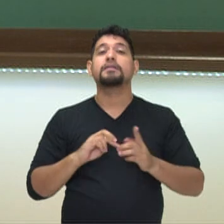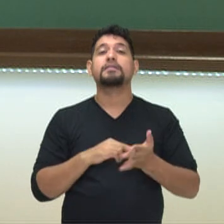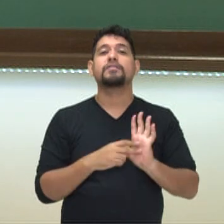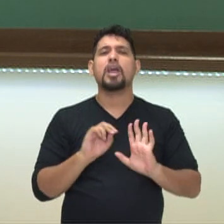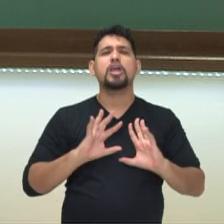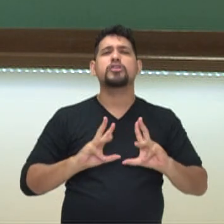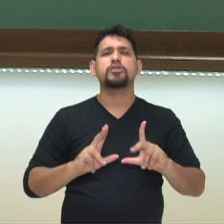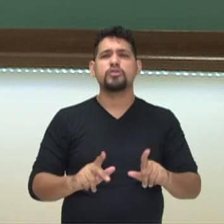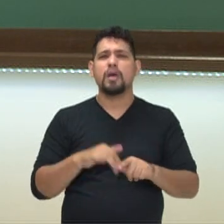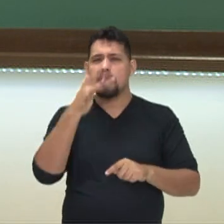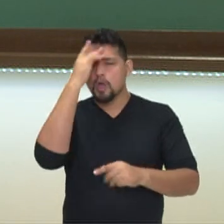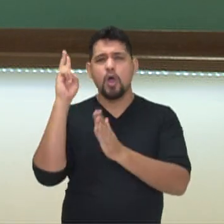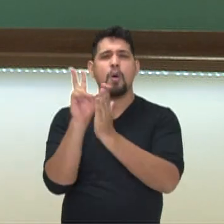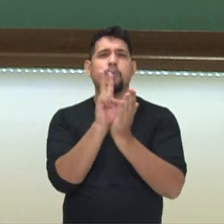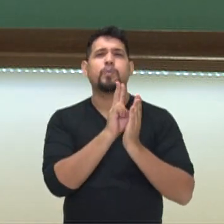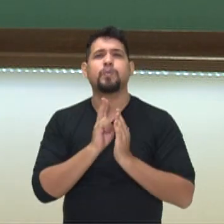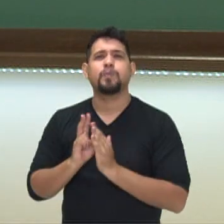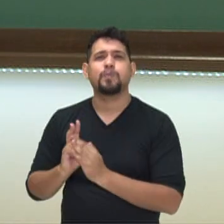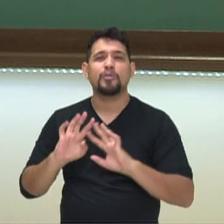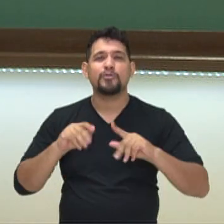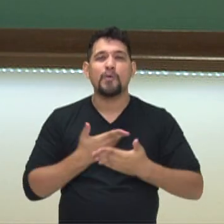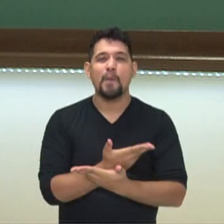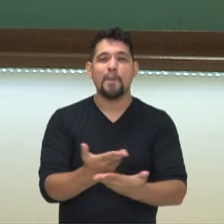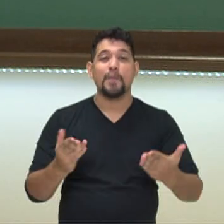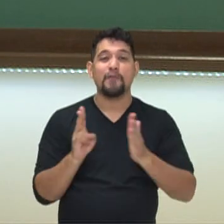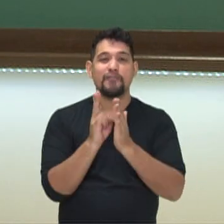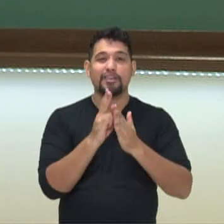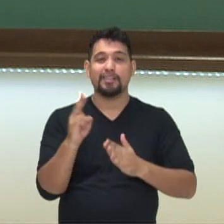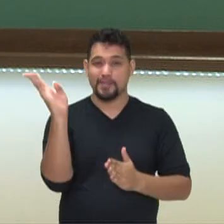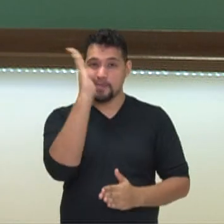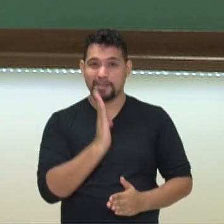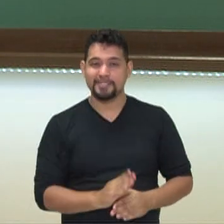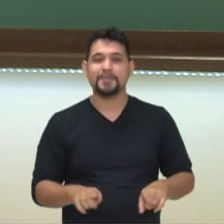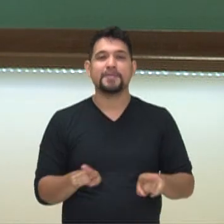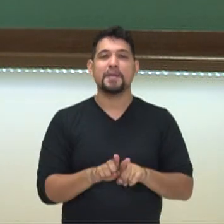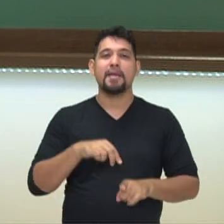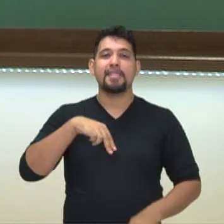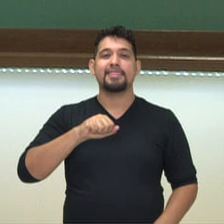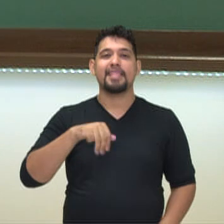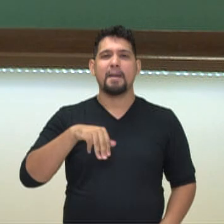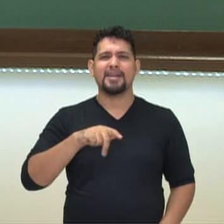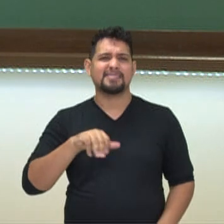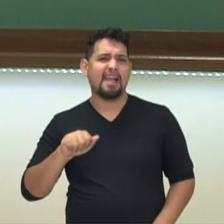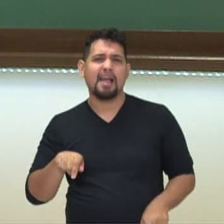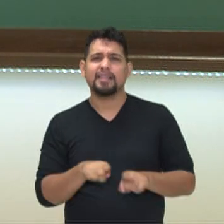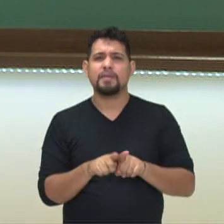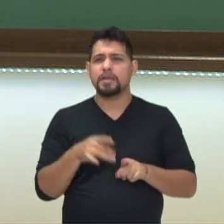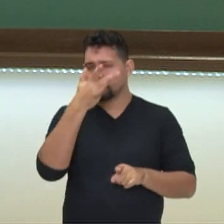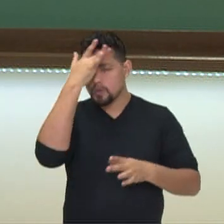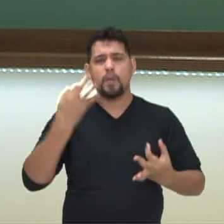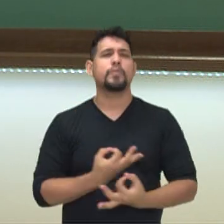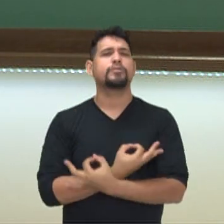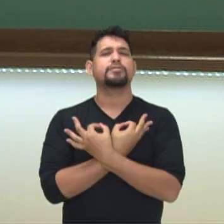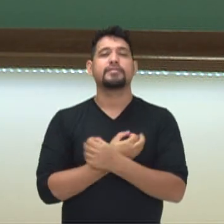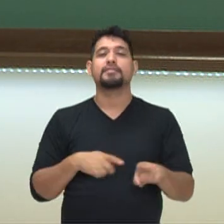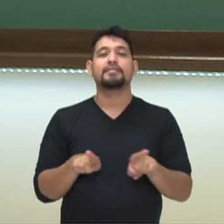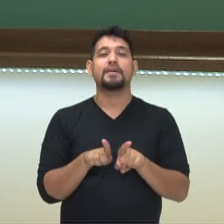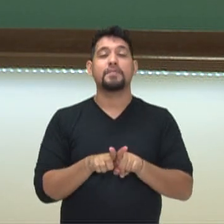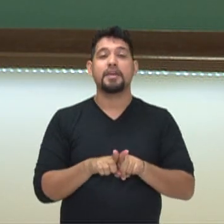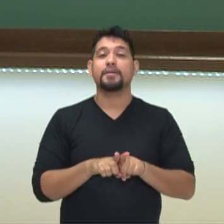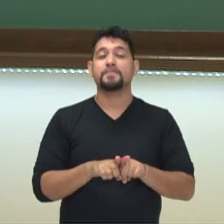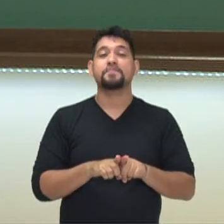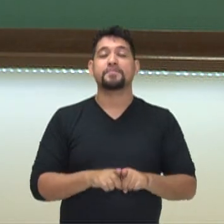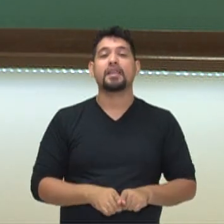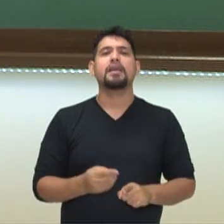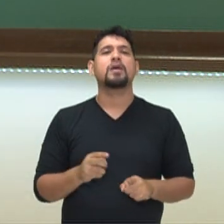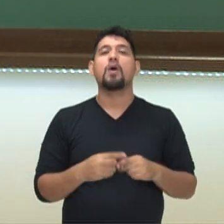para todos os guaranis e assim cumprimento todos os povos indígenas brasileiros. Namaskara, Namastê para os budistas,